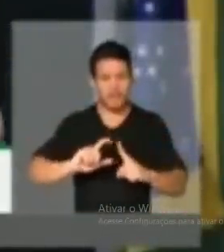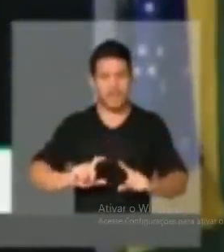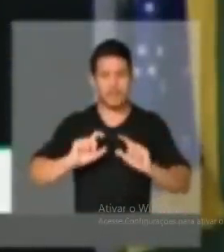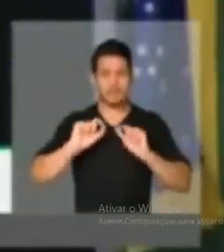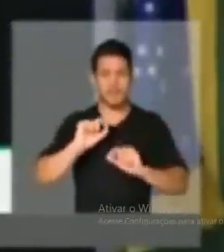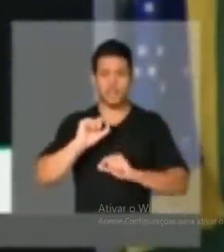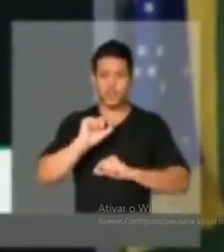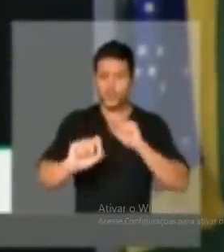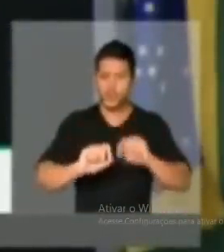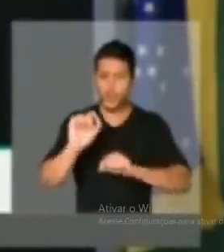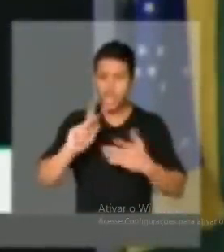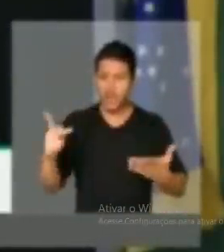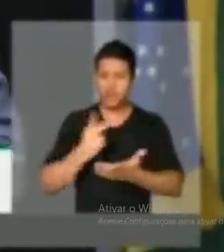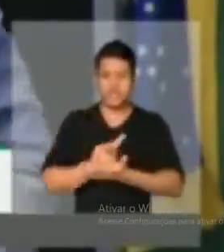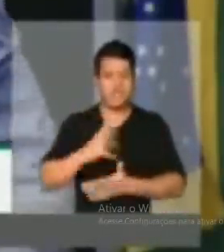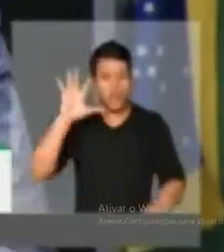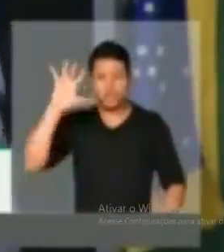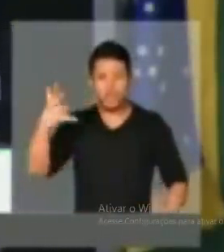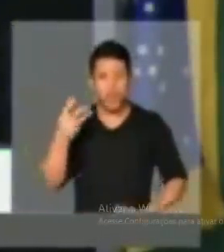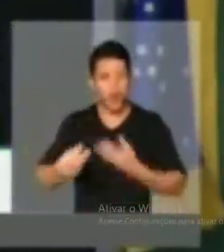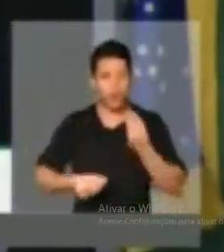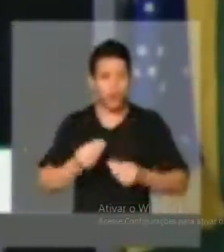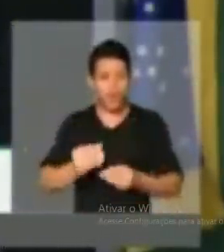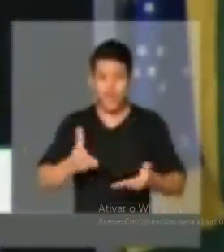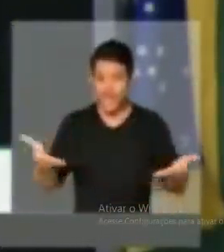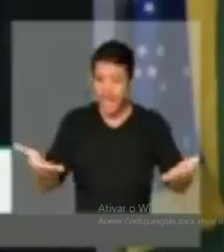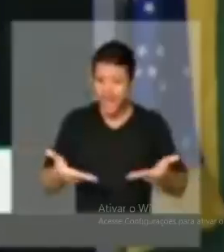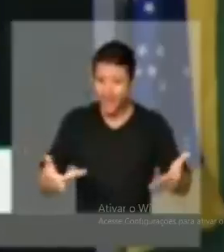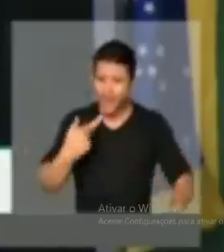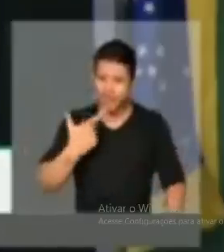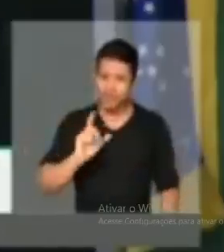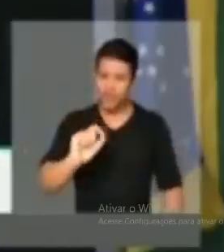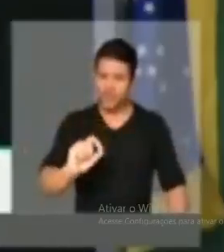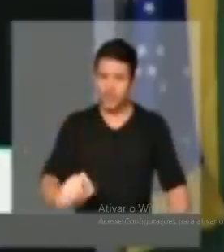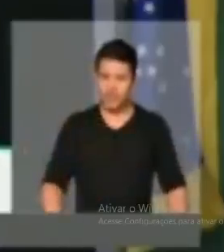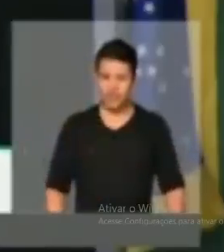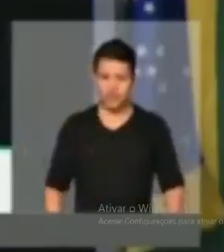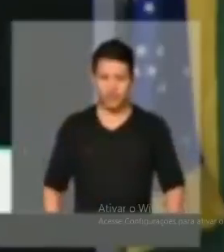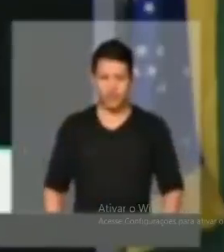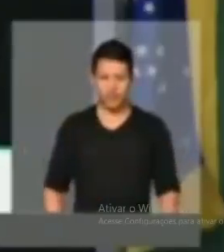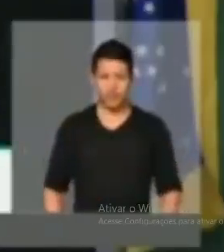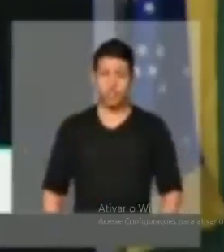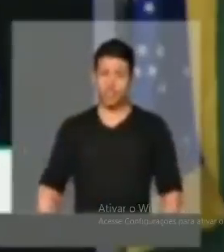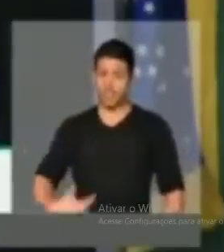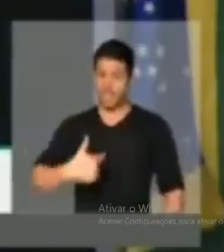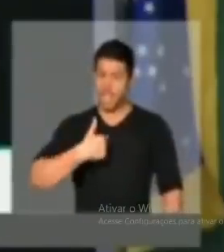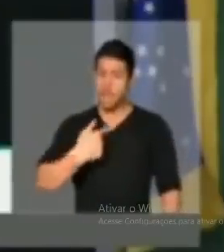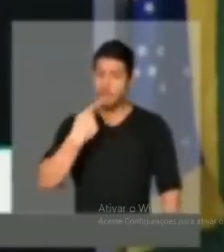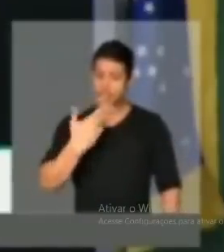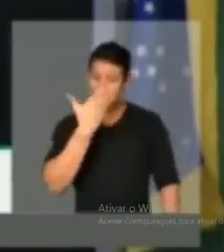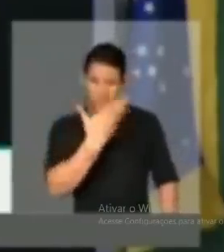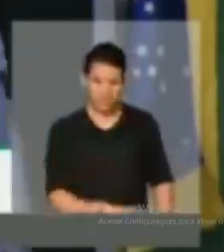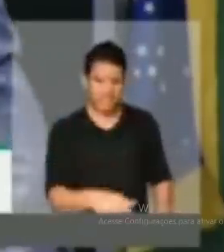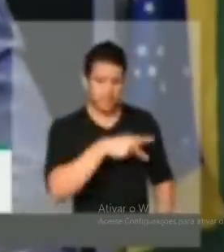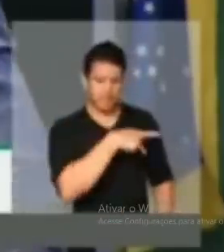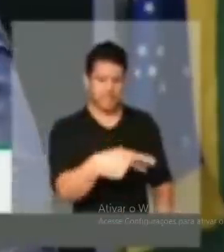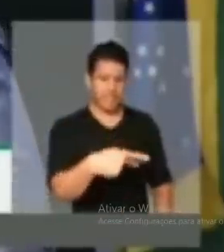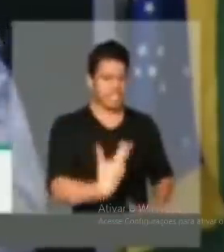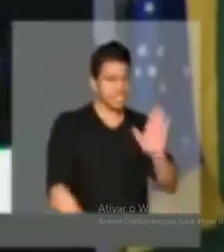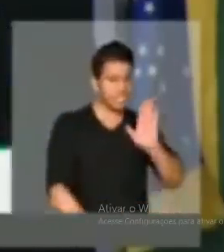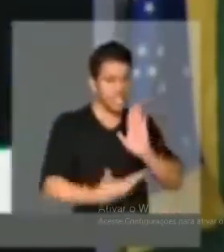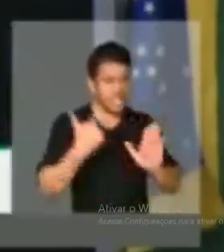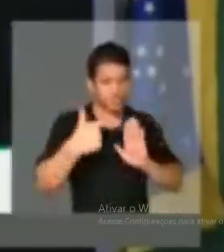foi construído aí em relação a isso? E agora o que eu digo? Eu dei minha palavra à Vossa Excelência e